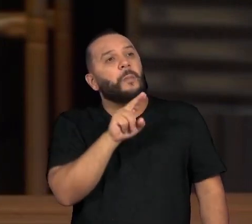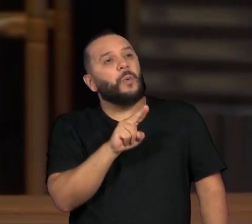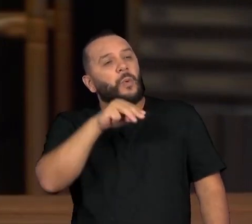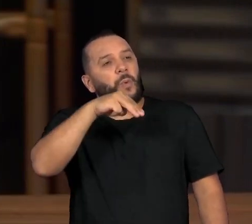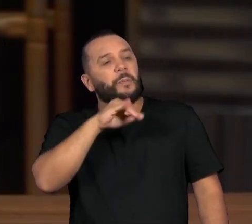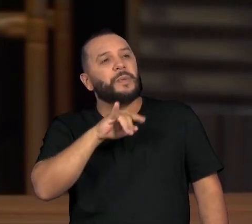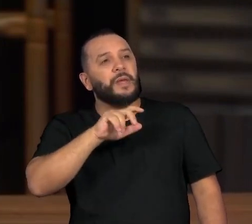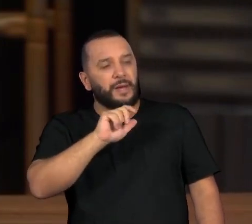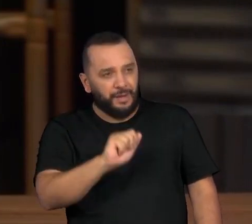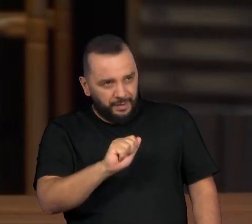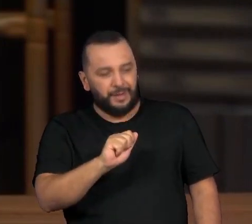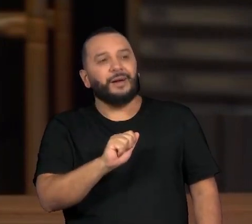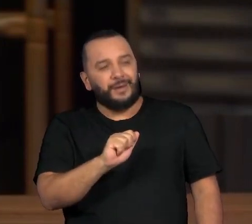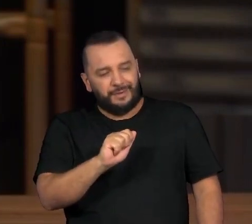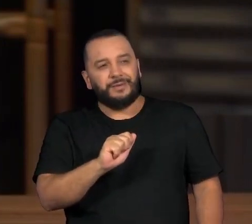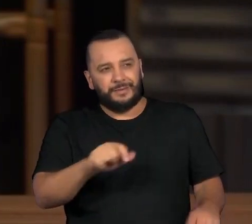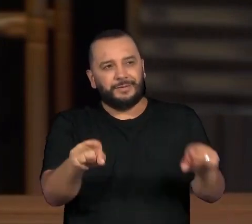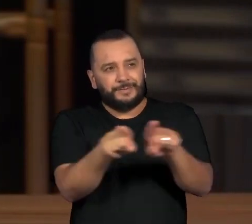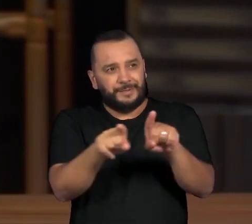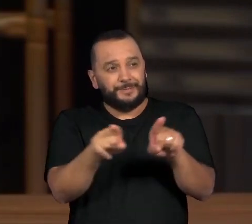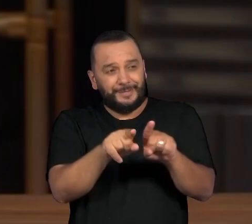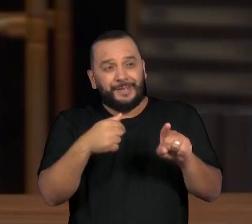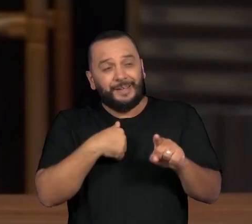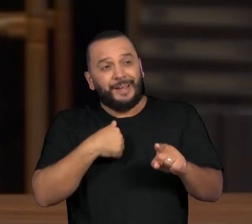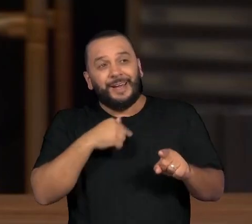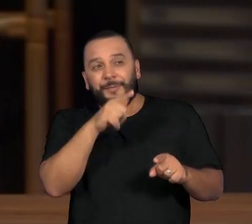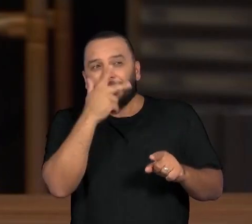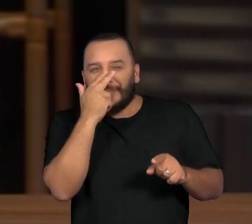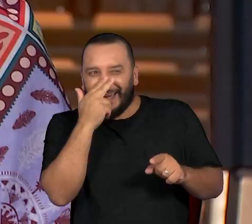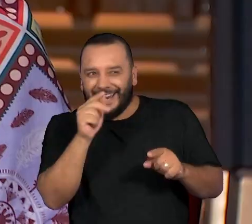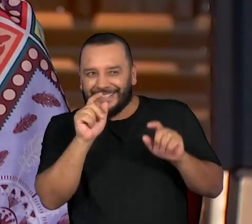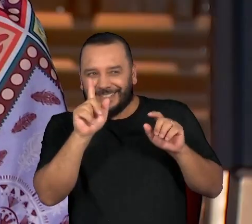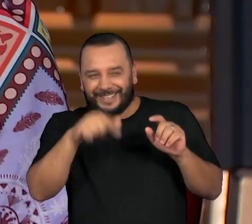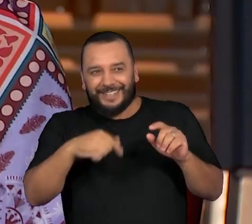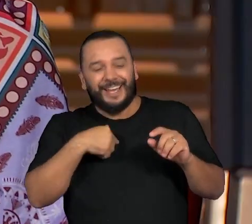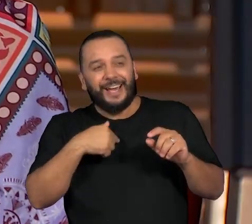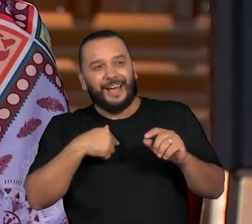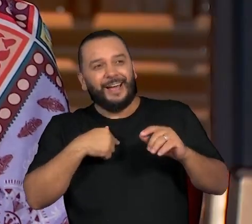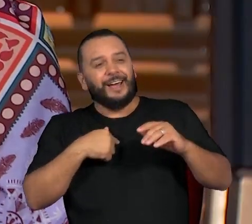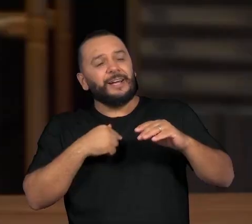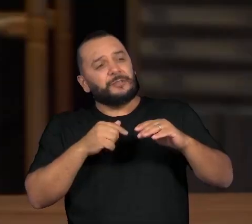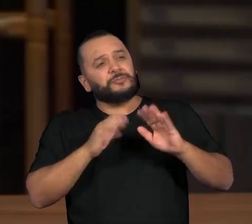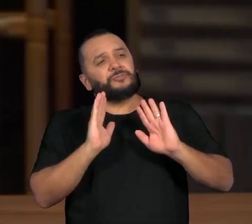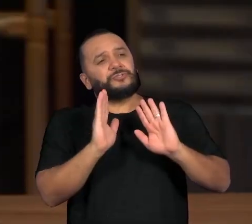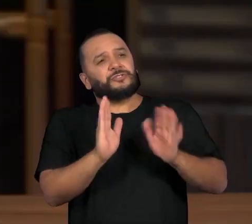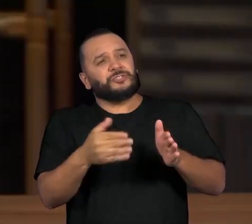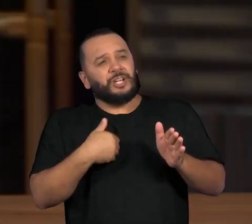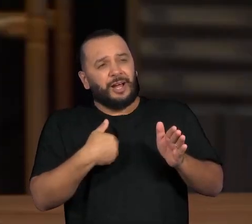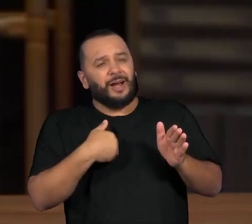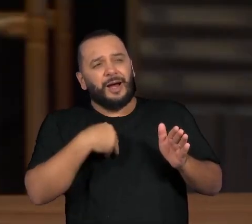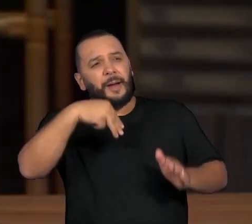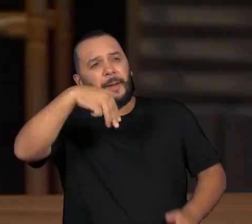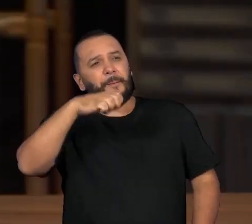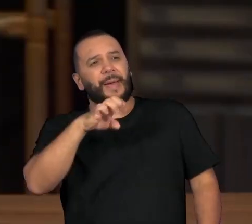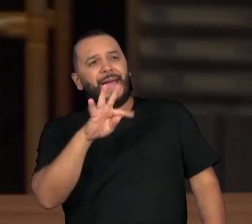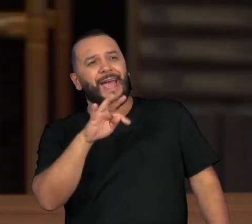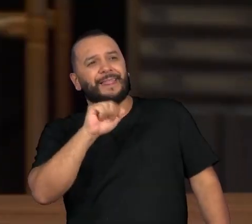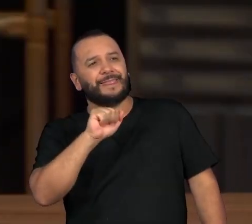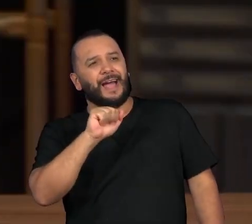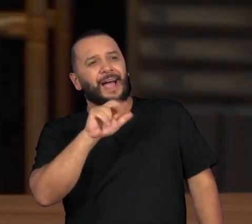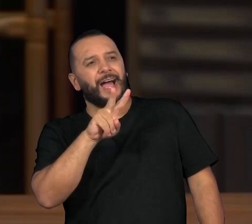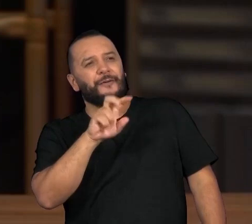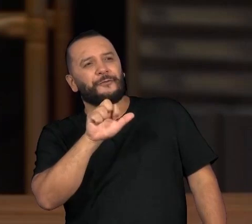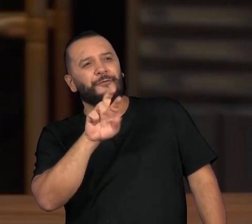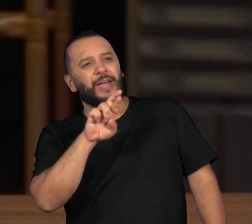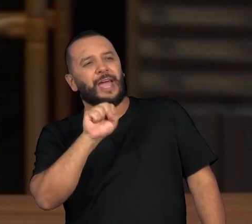de um metaverso gambiarra. Posso chamar assim? Não? Você vai ficar ofendida? Não. Não. É, de baixo orçamento, digamos assim, né? E o